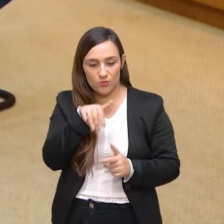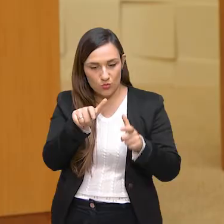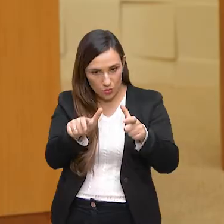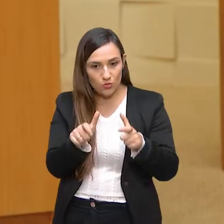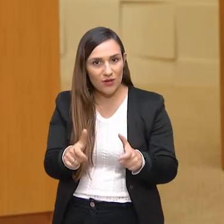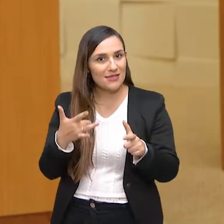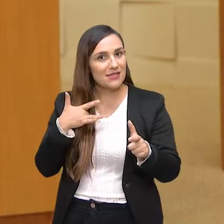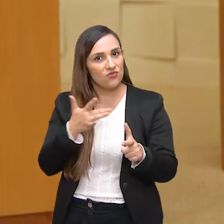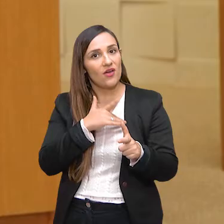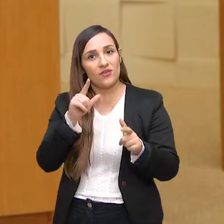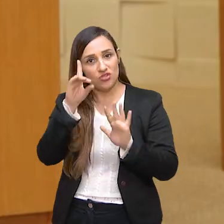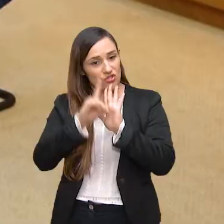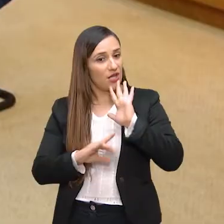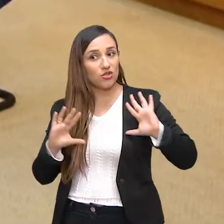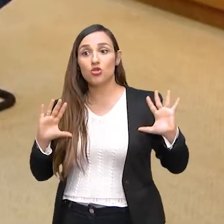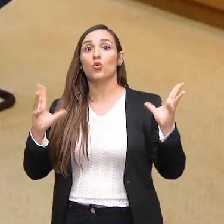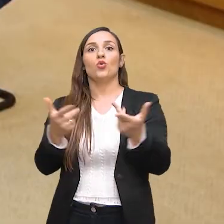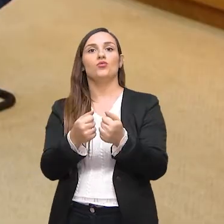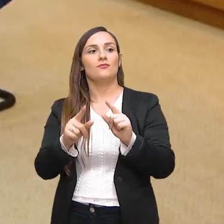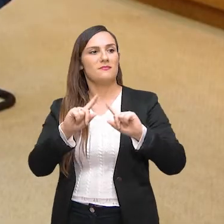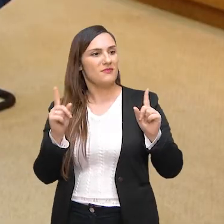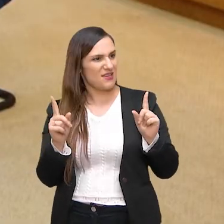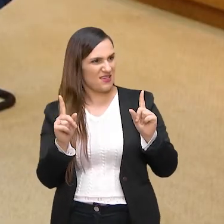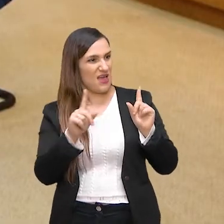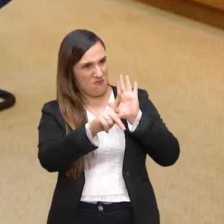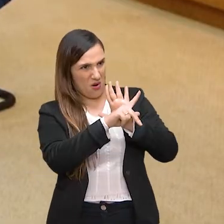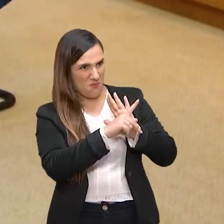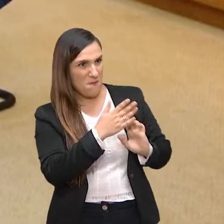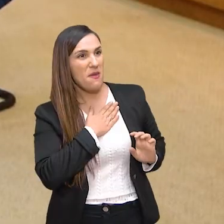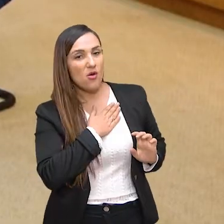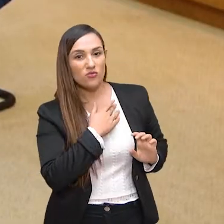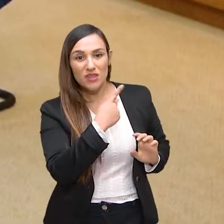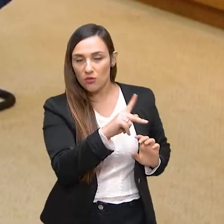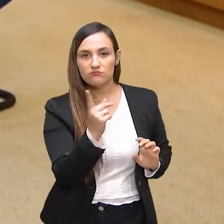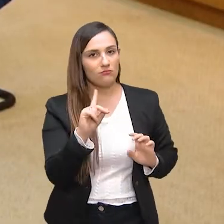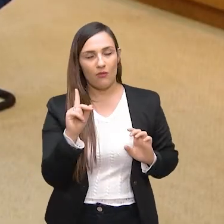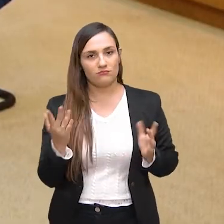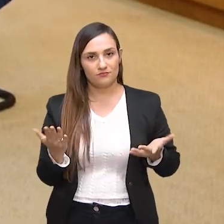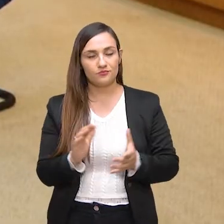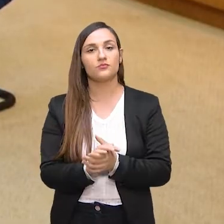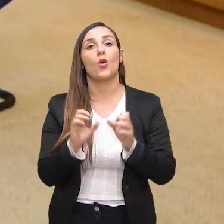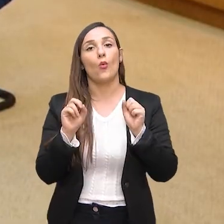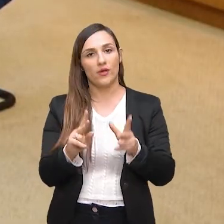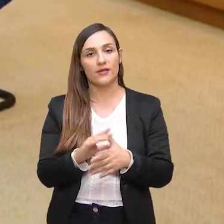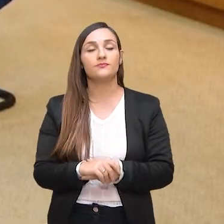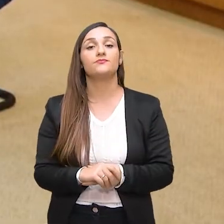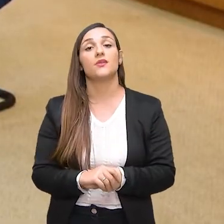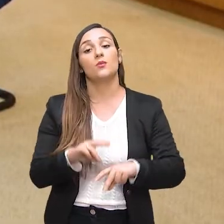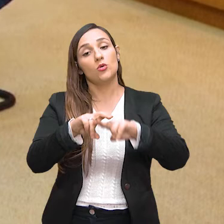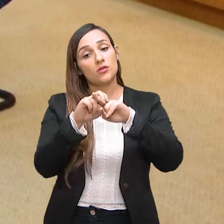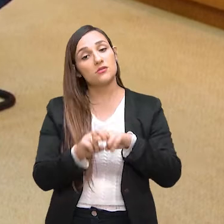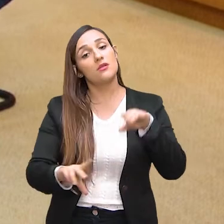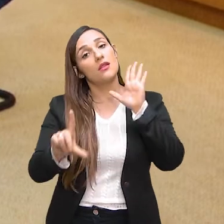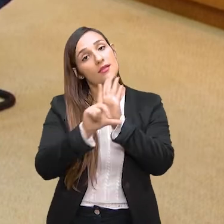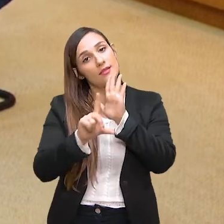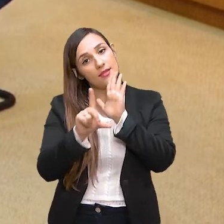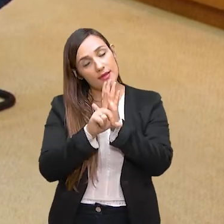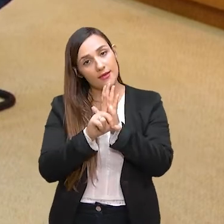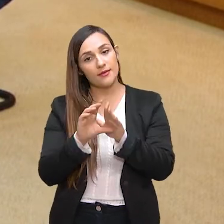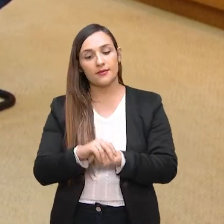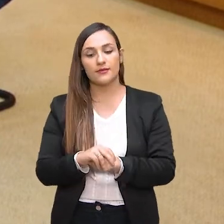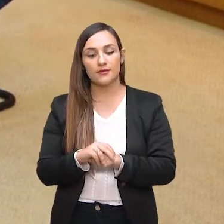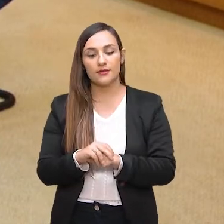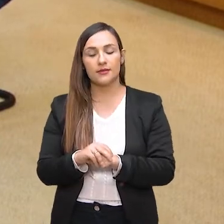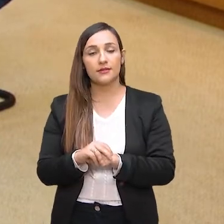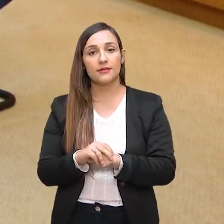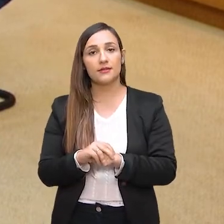nós e, ao mesmo tempo, não é individualizado em nenhum. Quando surge esse tipo de situação, a lei cria uma legitimação, que a gente chama,